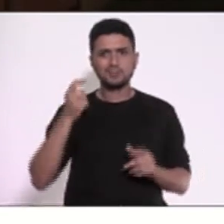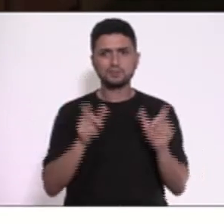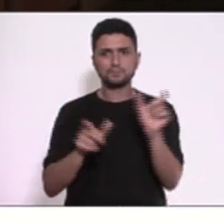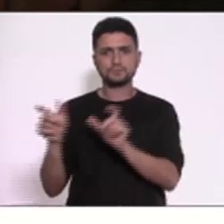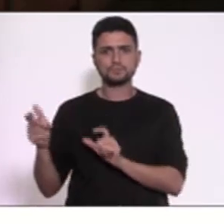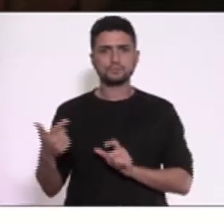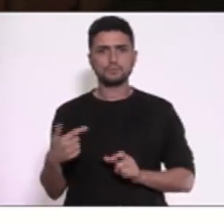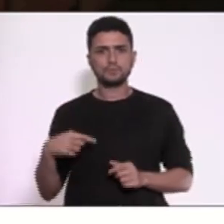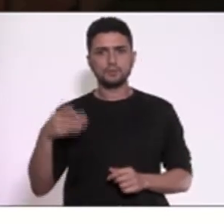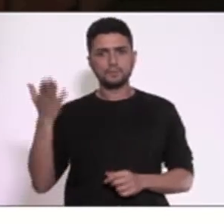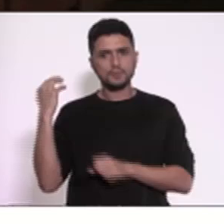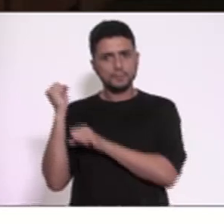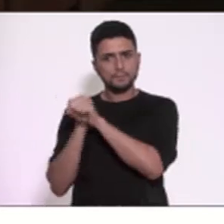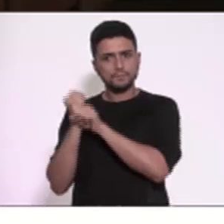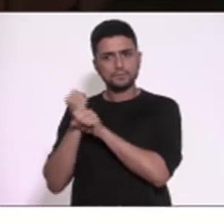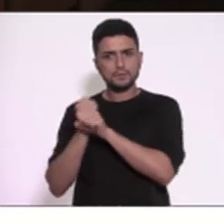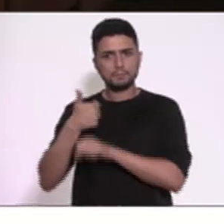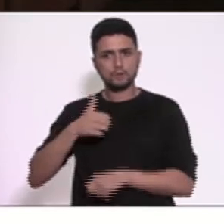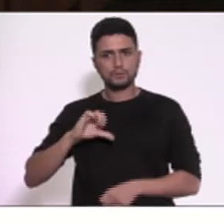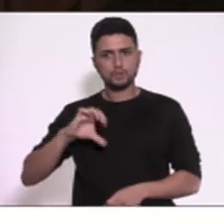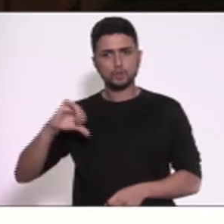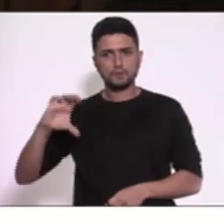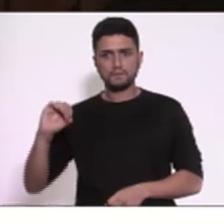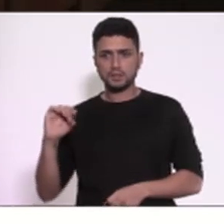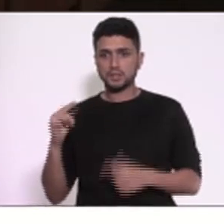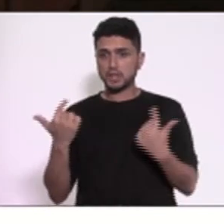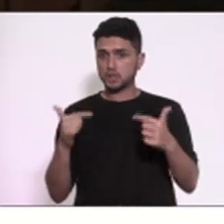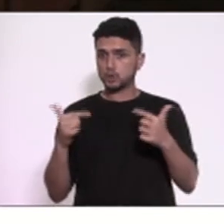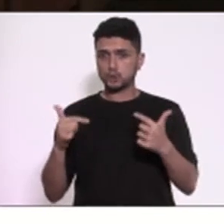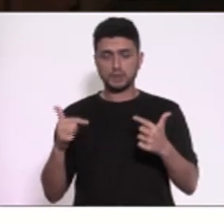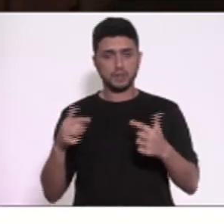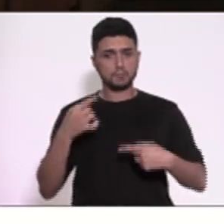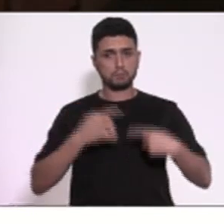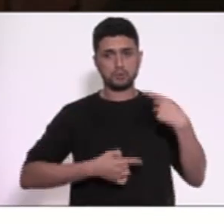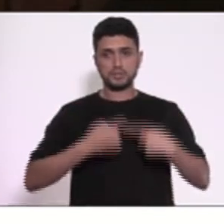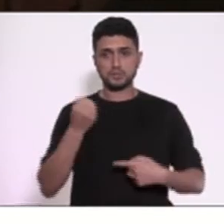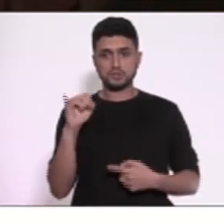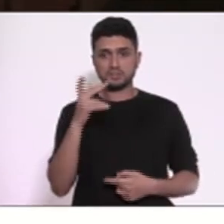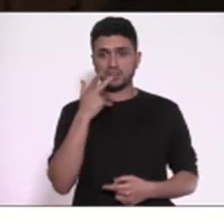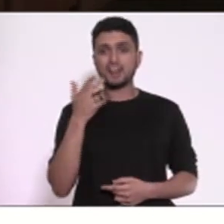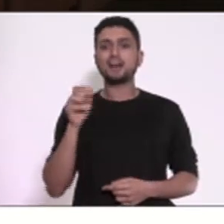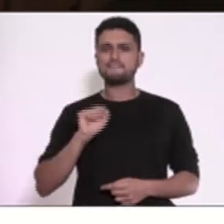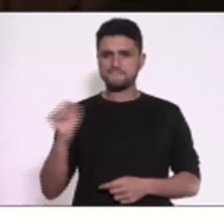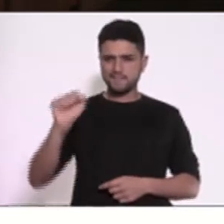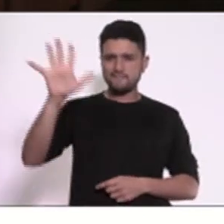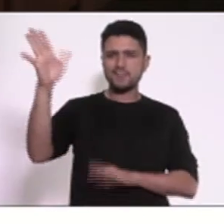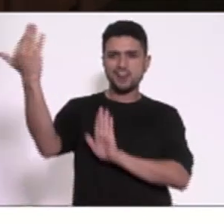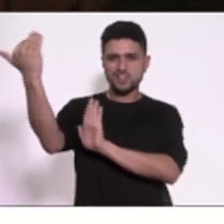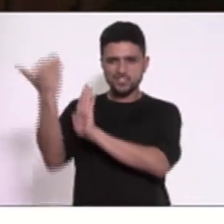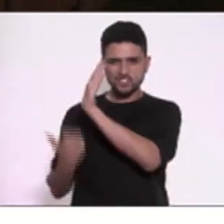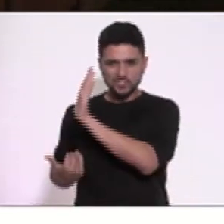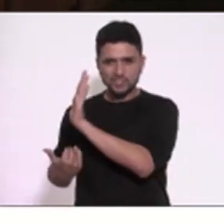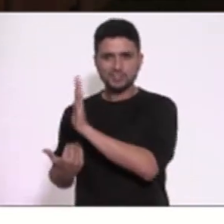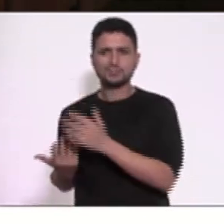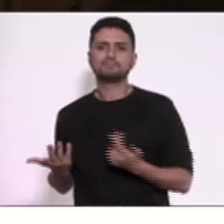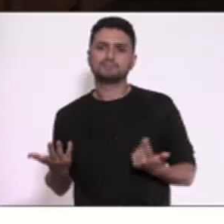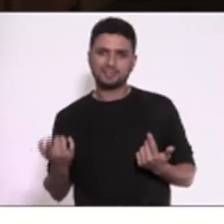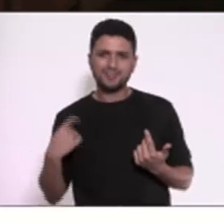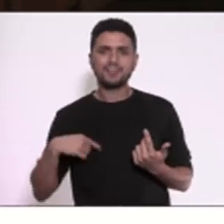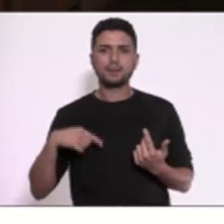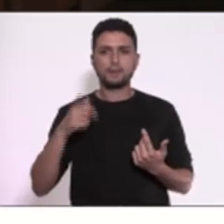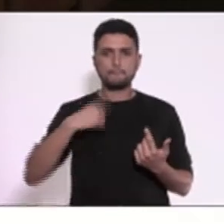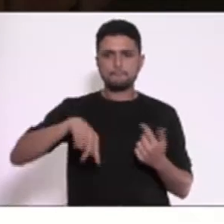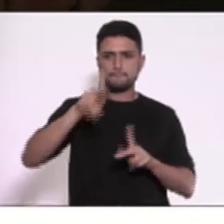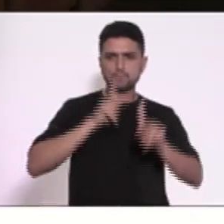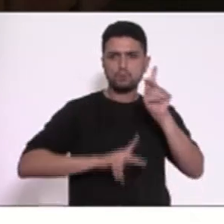nenhum político era eleito sem falar em remoção das favelas. Ou seja, aquelas pessoas ali não podiam existir. Então, parte